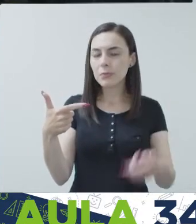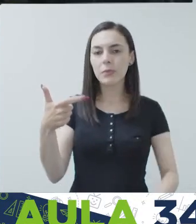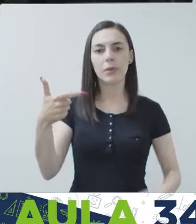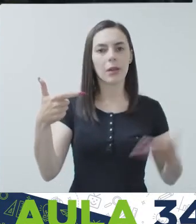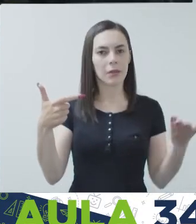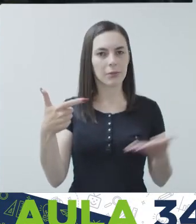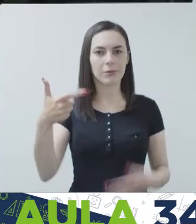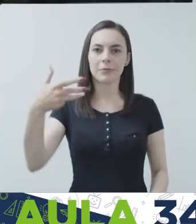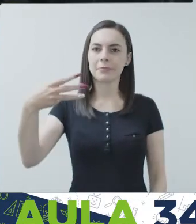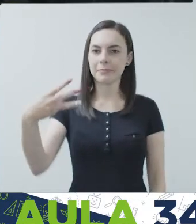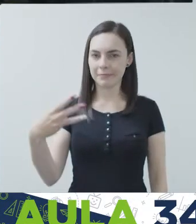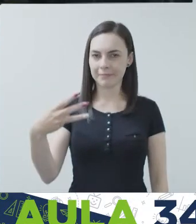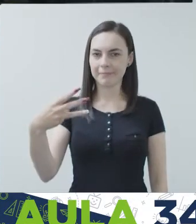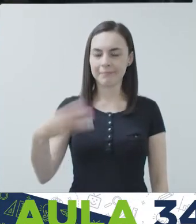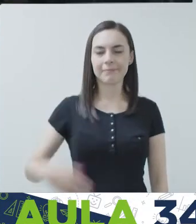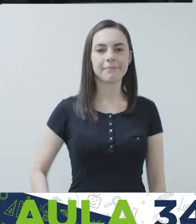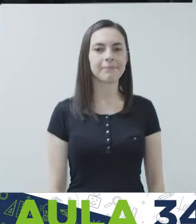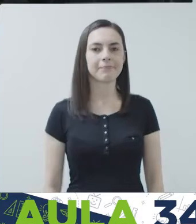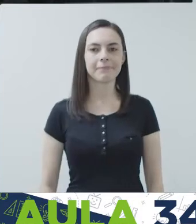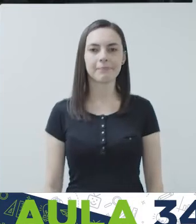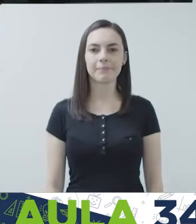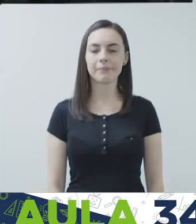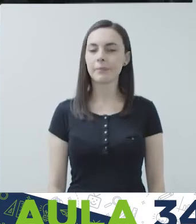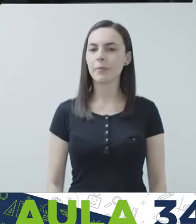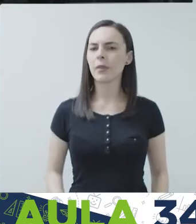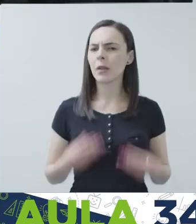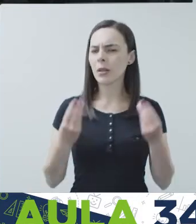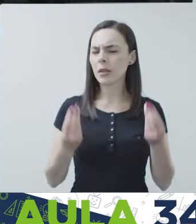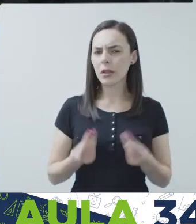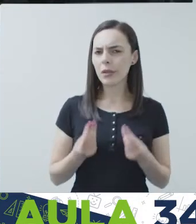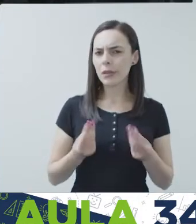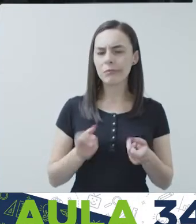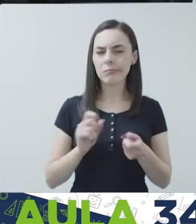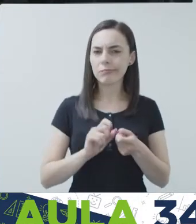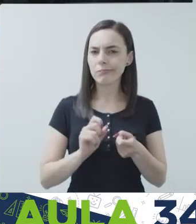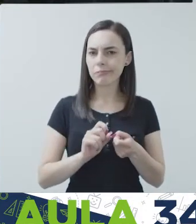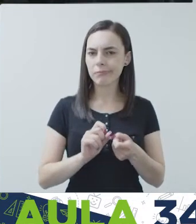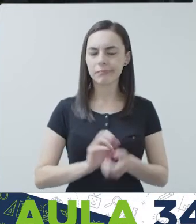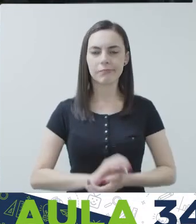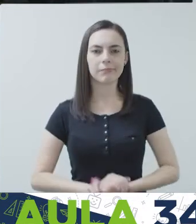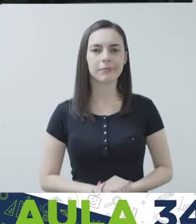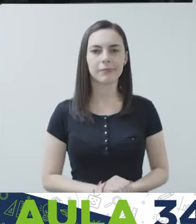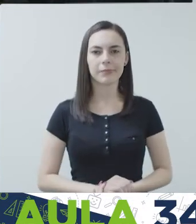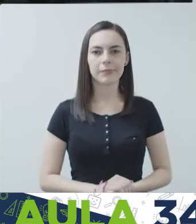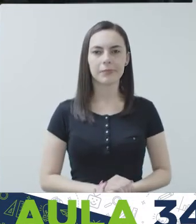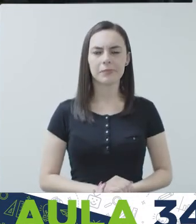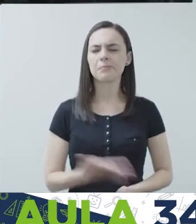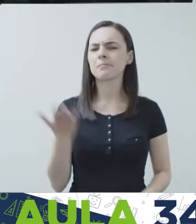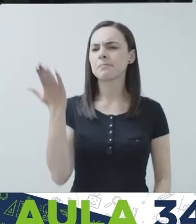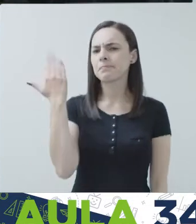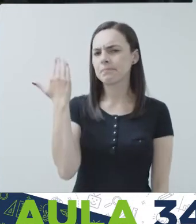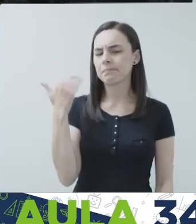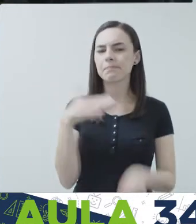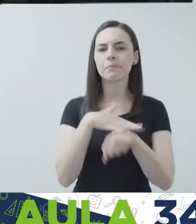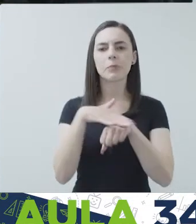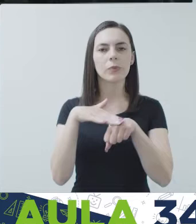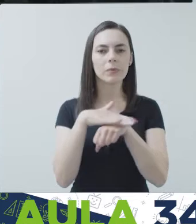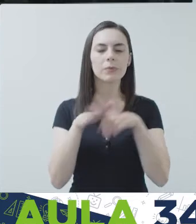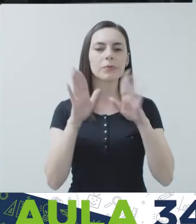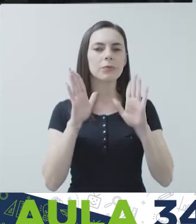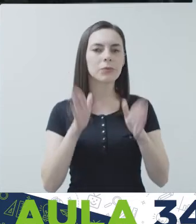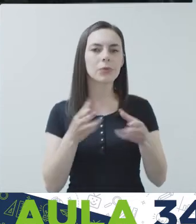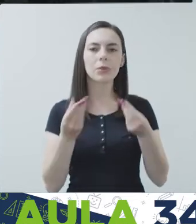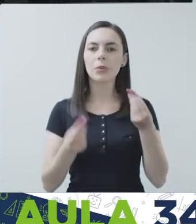número 3. Como é que a gente faz? Nós já conversamos também